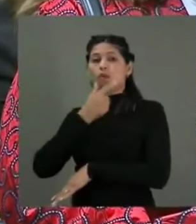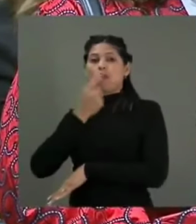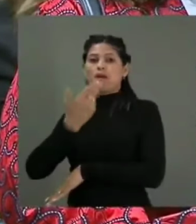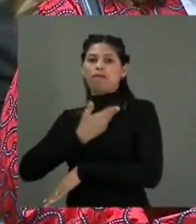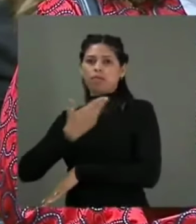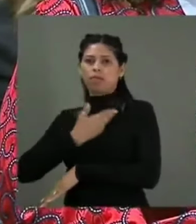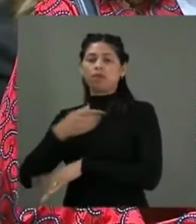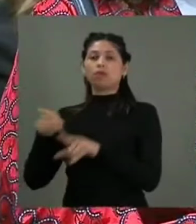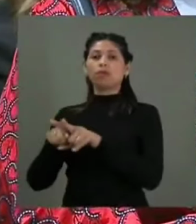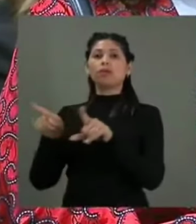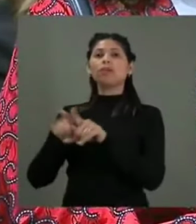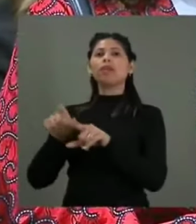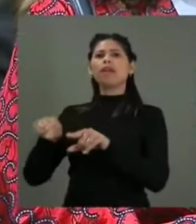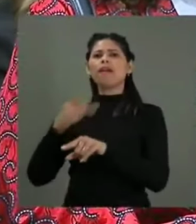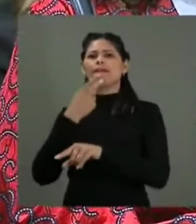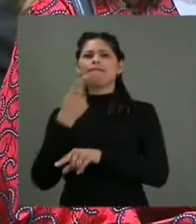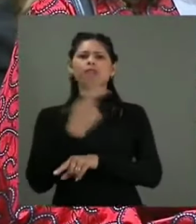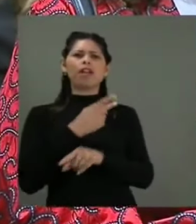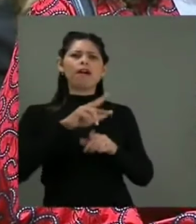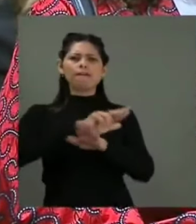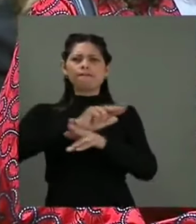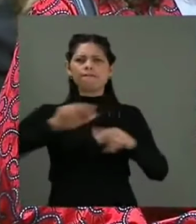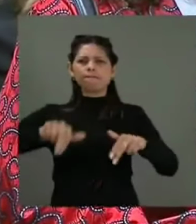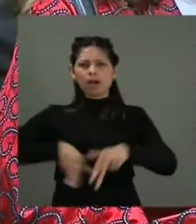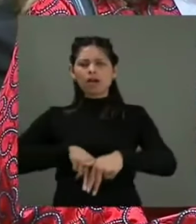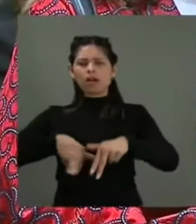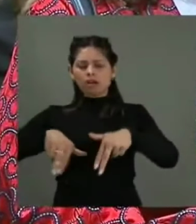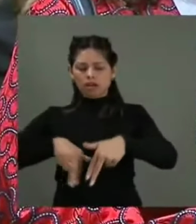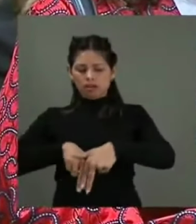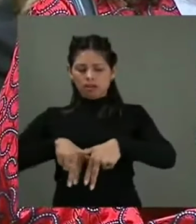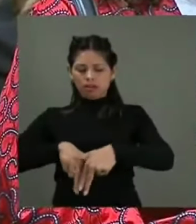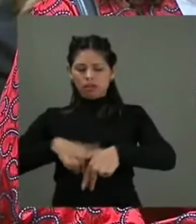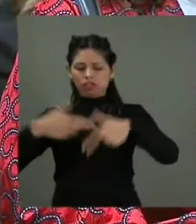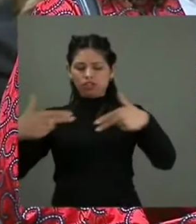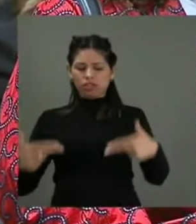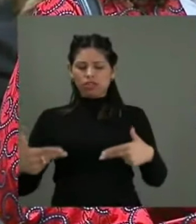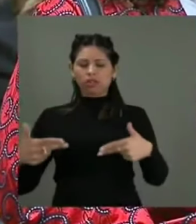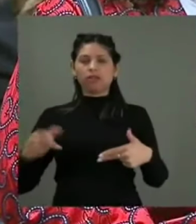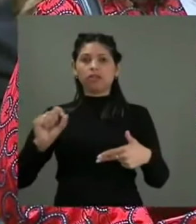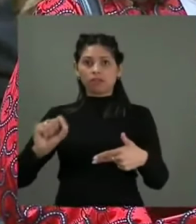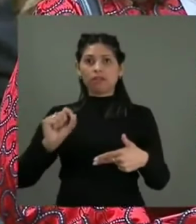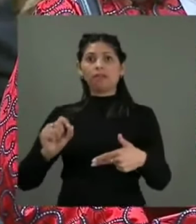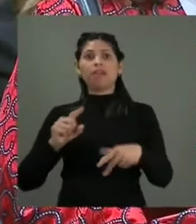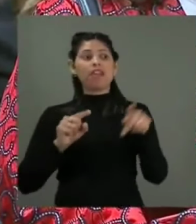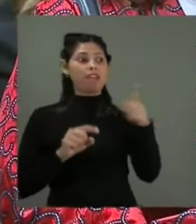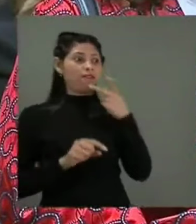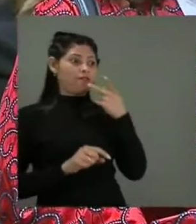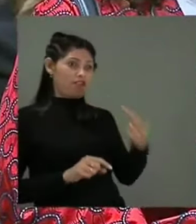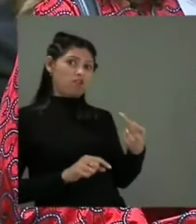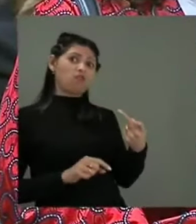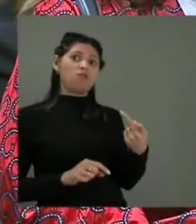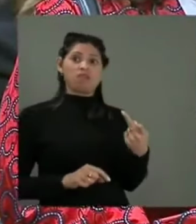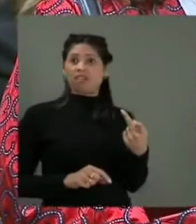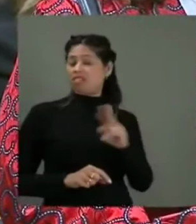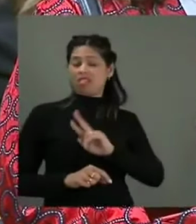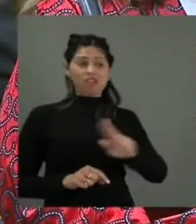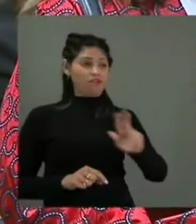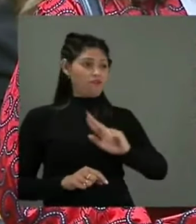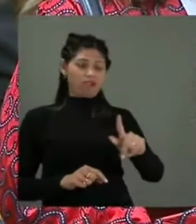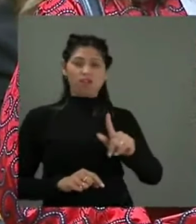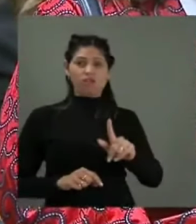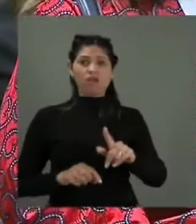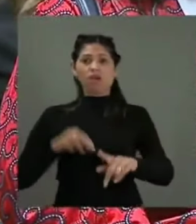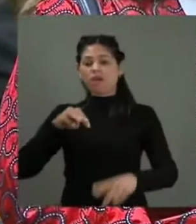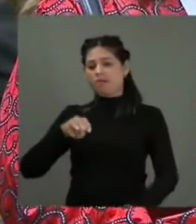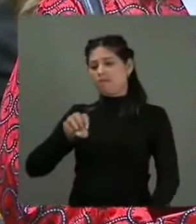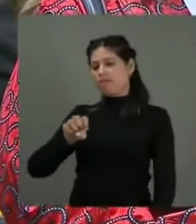várias etnias, raças, mas não citou mestiço. Falou caboclo, mas não falou mestiço. Nós